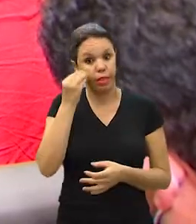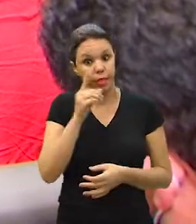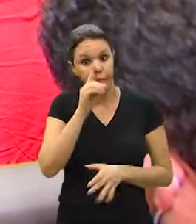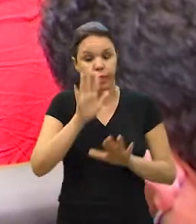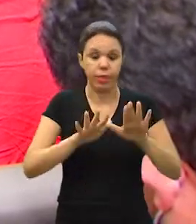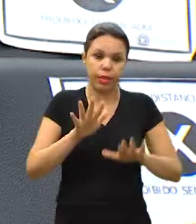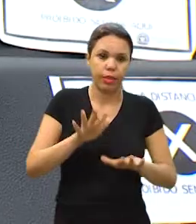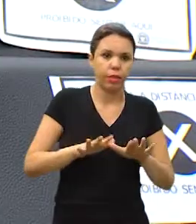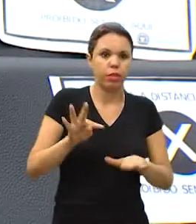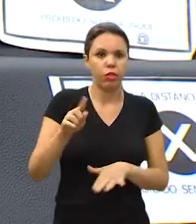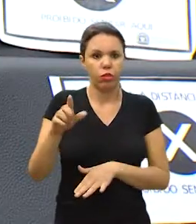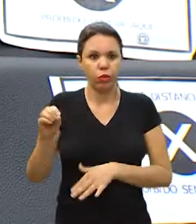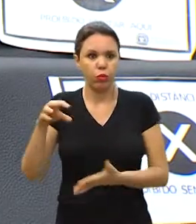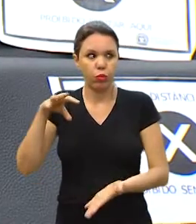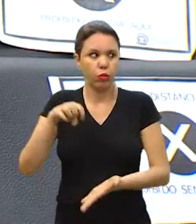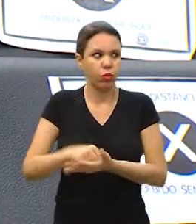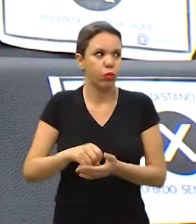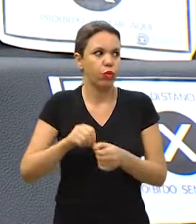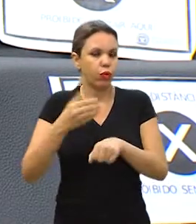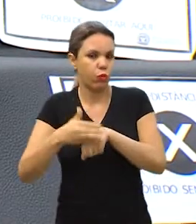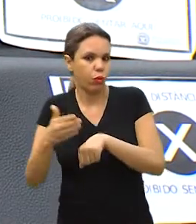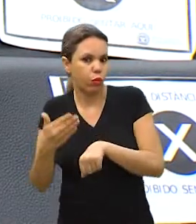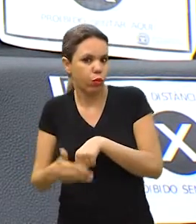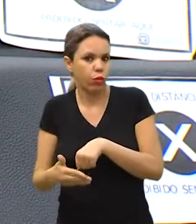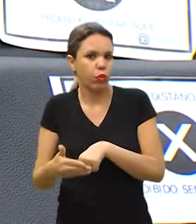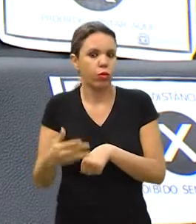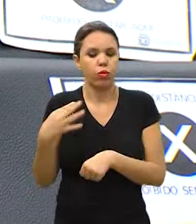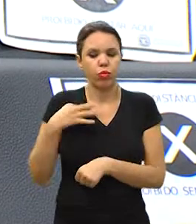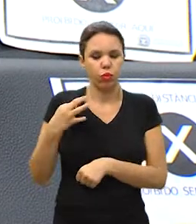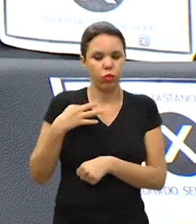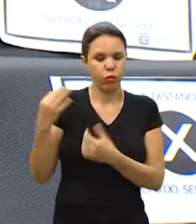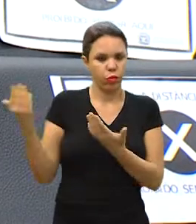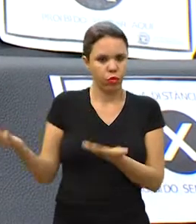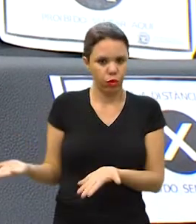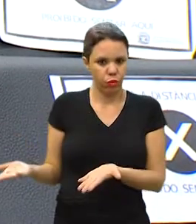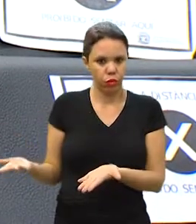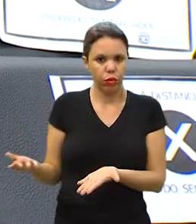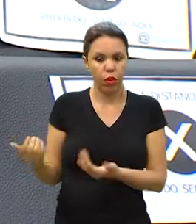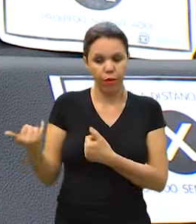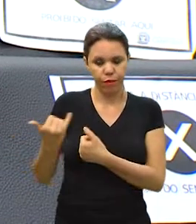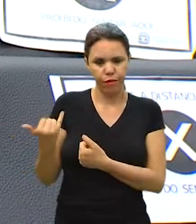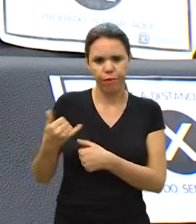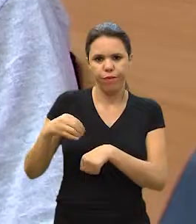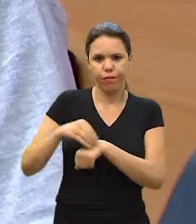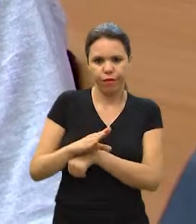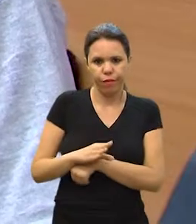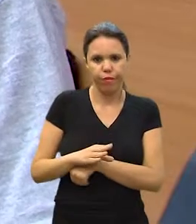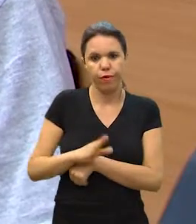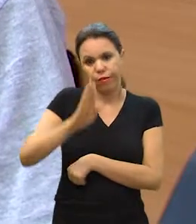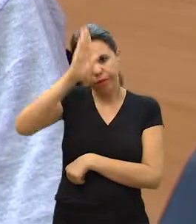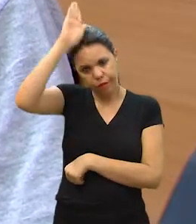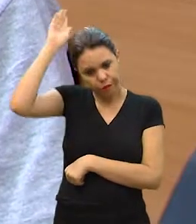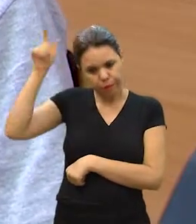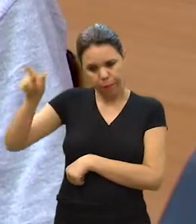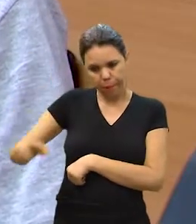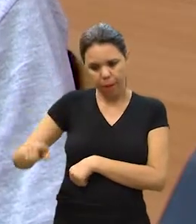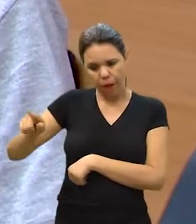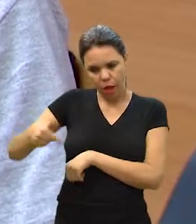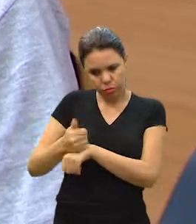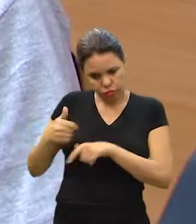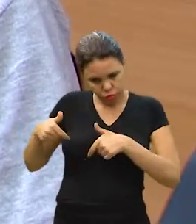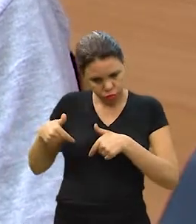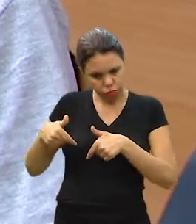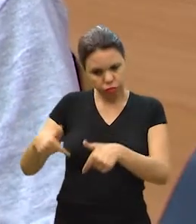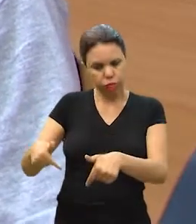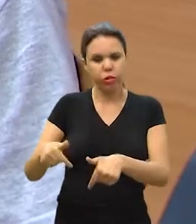correr riscos. O Thiago se inscreveu para fazer o treinamento de forma voluntária e nos deu a dica. O brigadista é a pessoa que ela